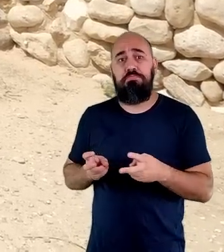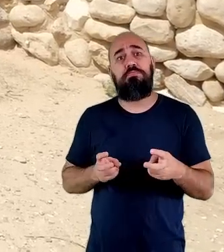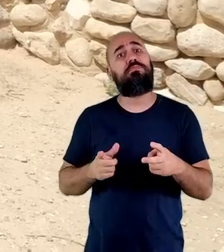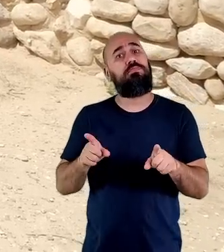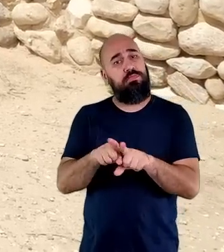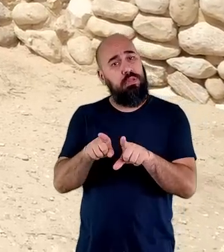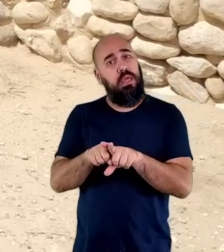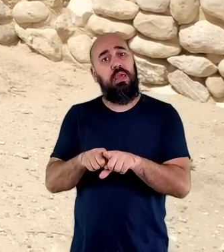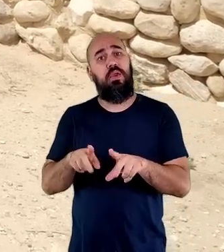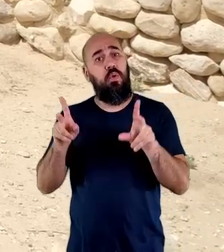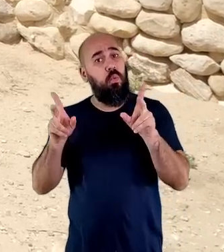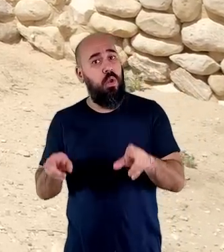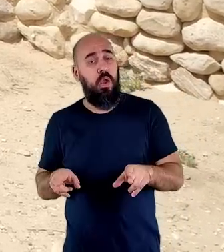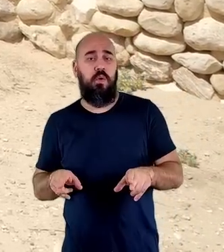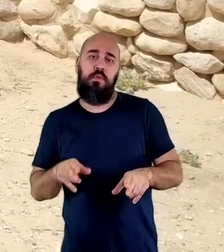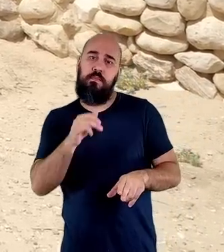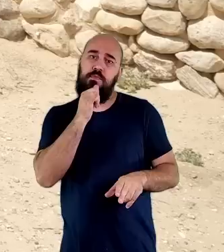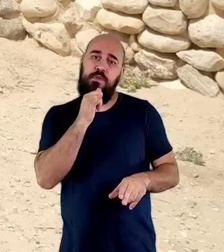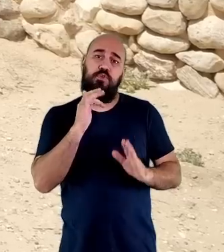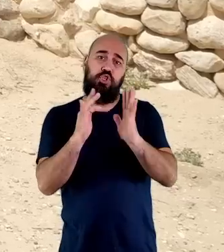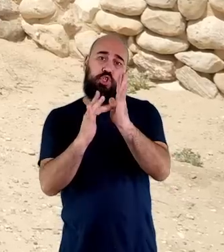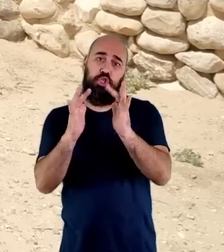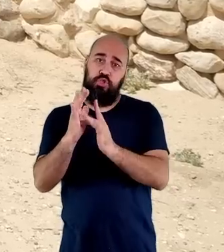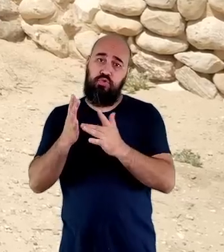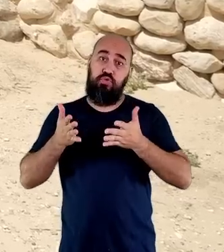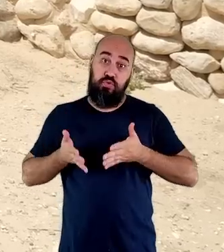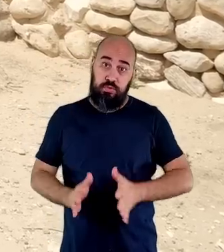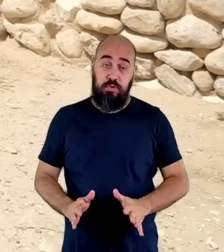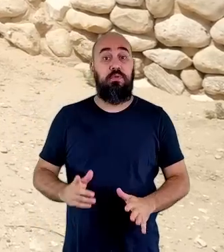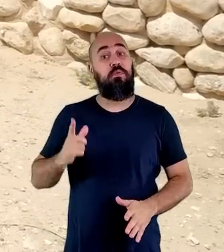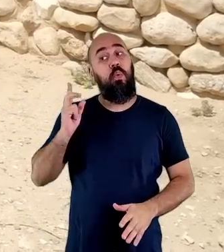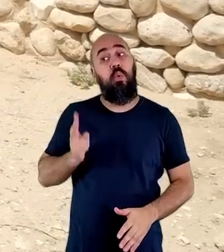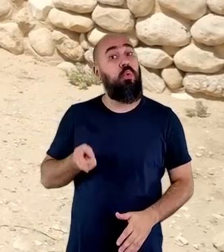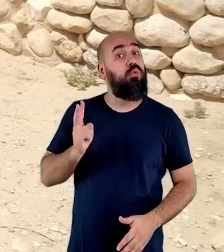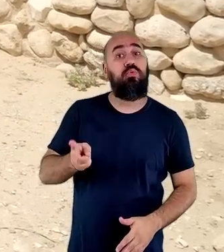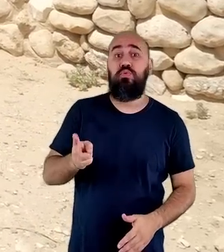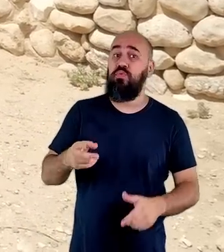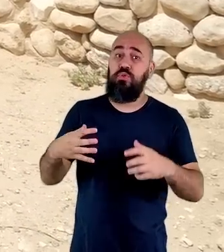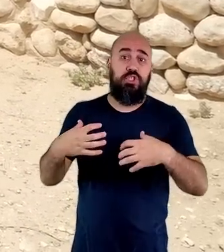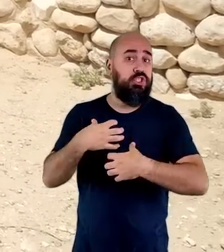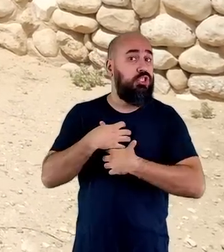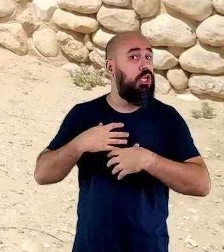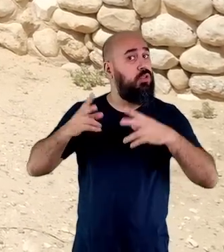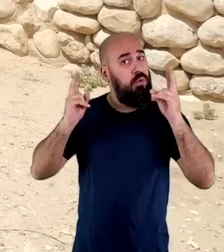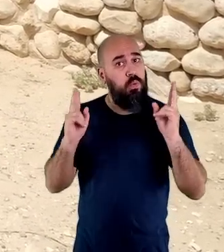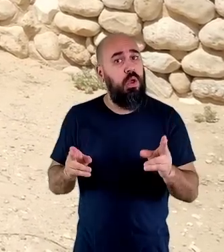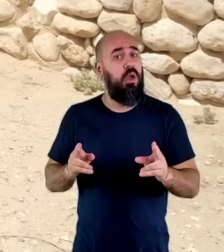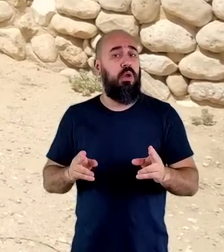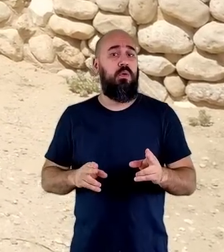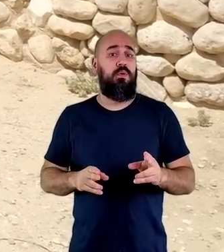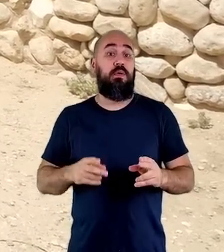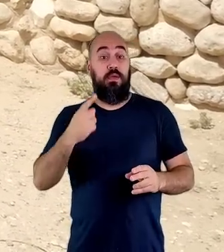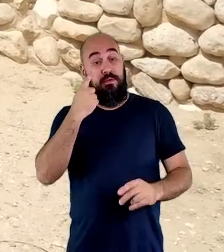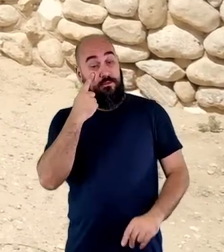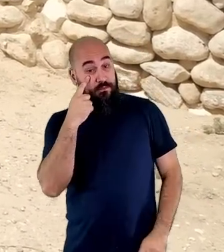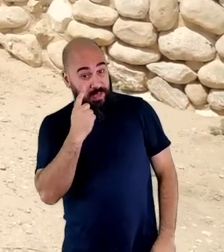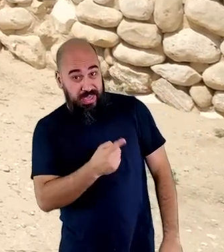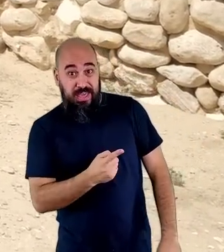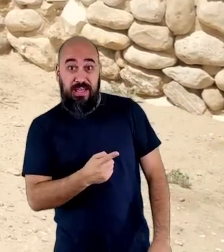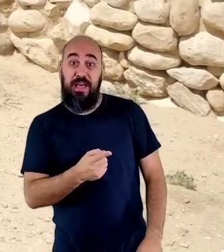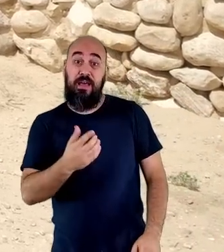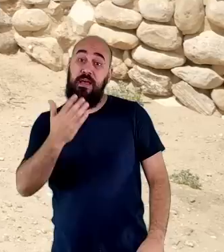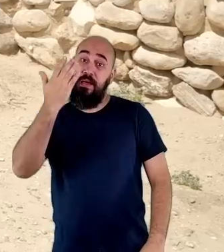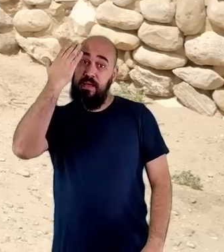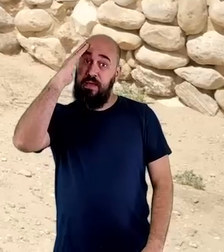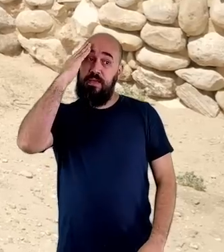Testamento, ou seja, a arquitetura mudou, mas não tanto. E algumas coisas que eu falei aqui nos ajudam a entender cenas dos evangelhos. Eu